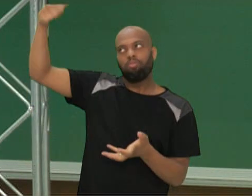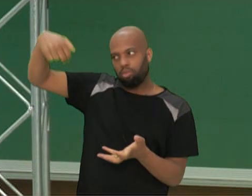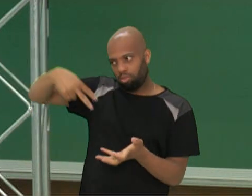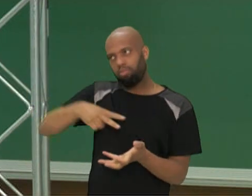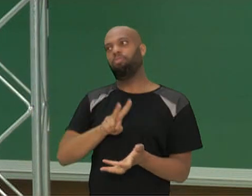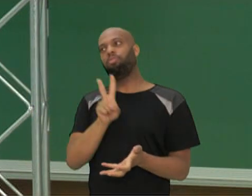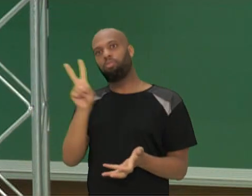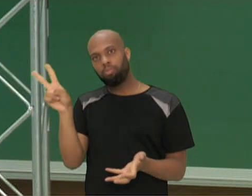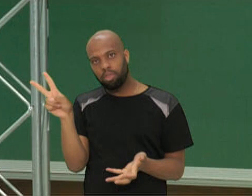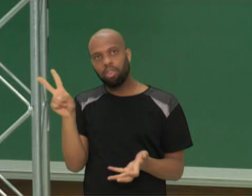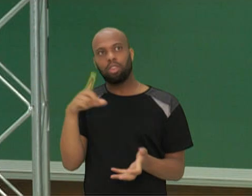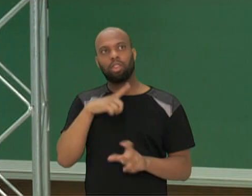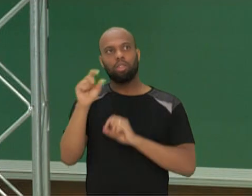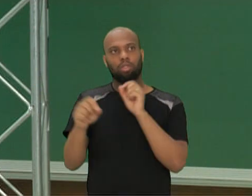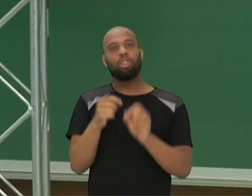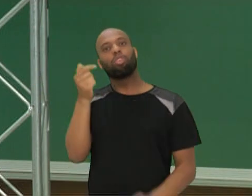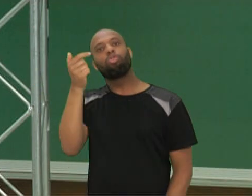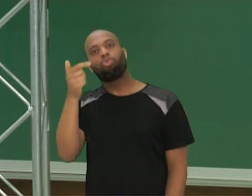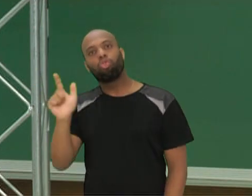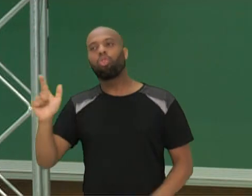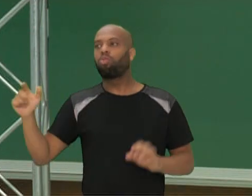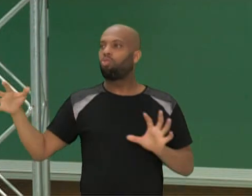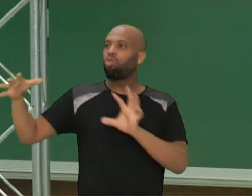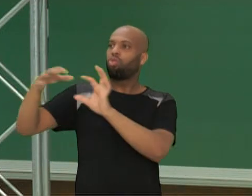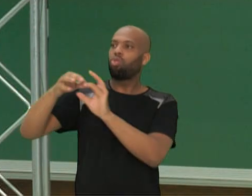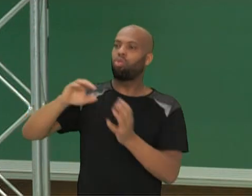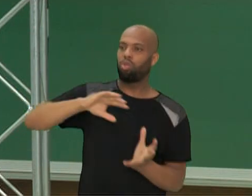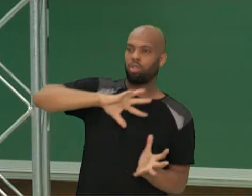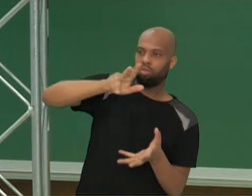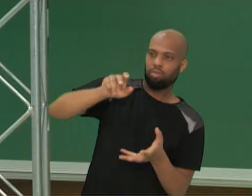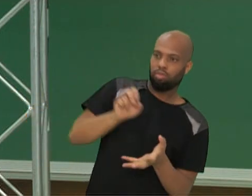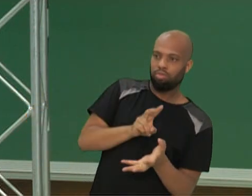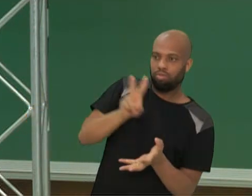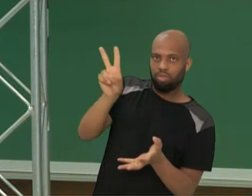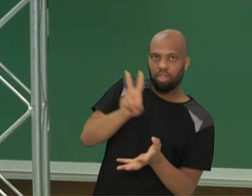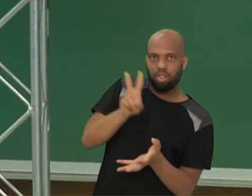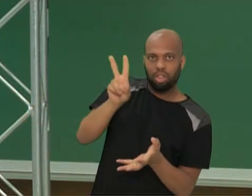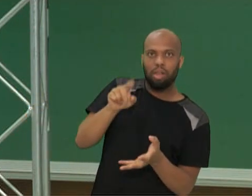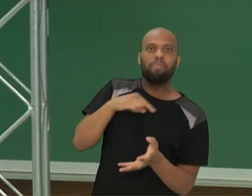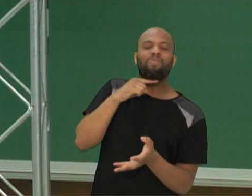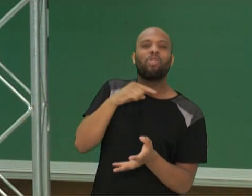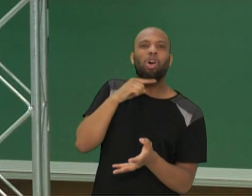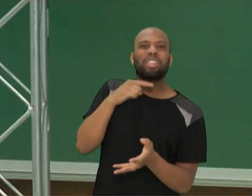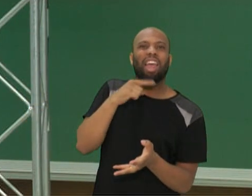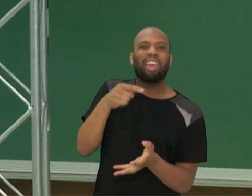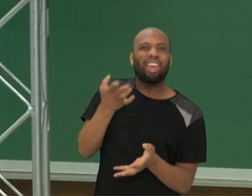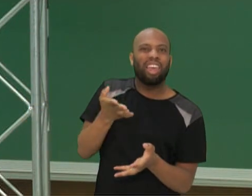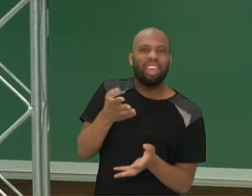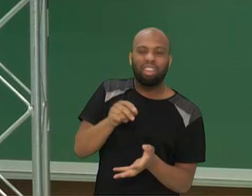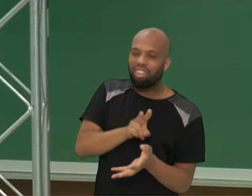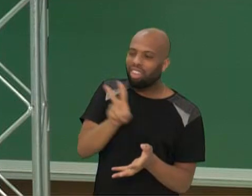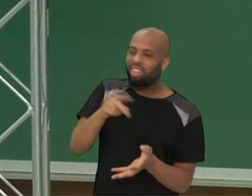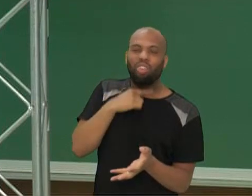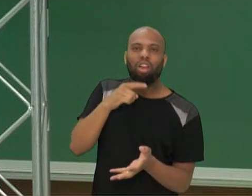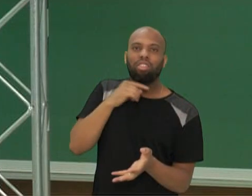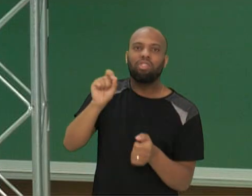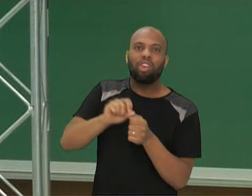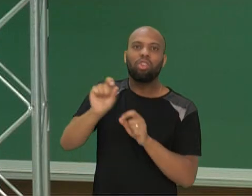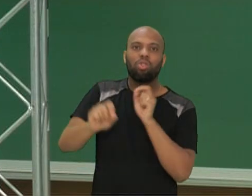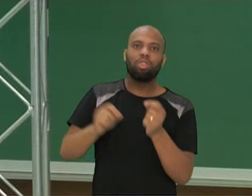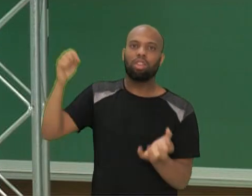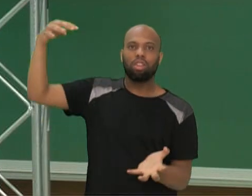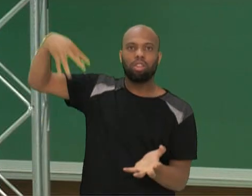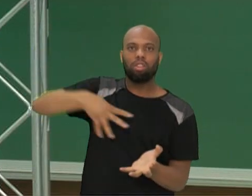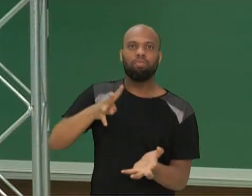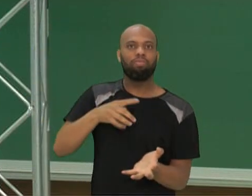refletida, ela vai de novo encontrar a atmosfera, porém ela não vai conseguir atravessar a atmosfera. Isso faz com que o